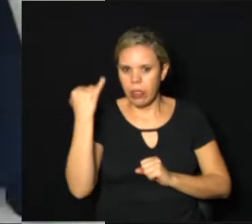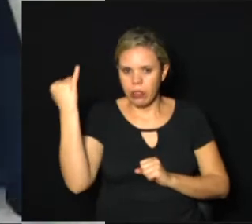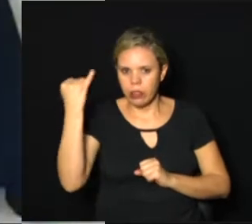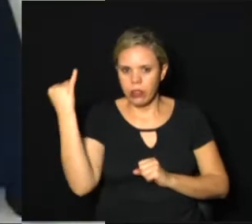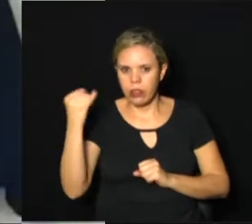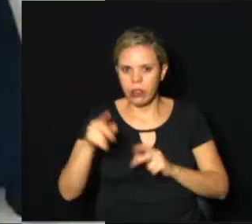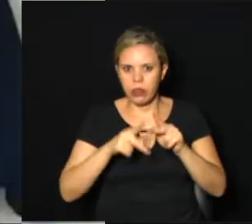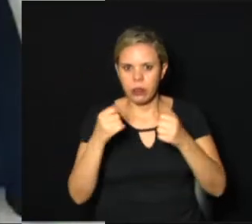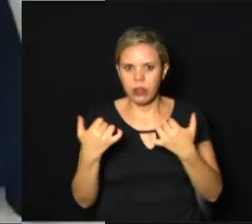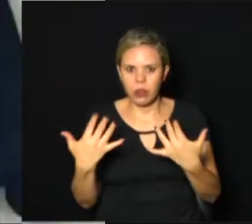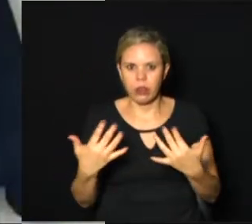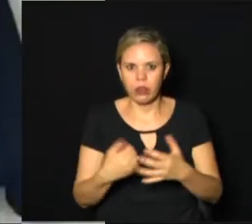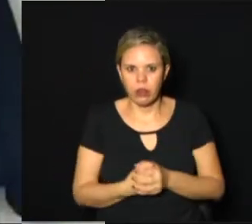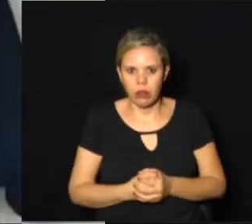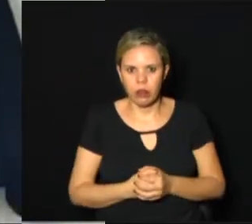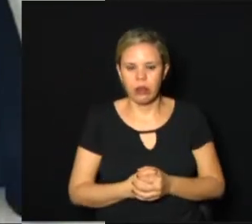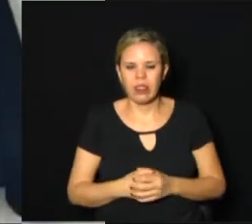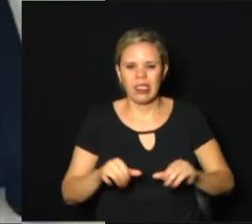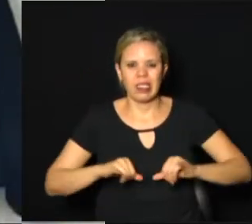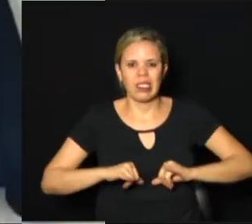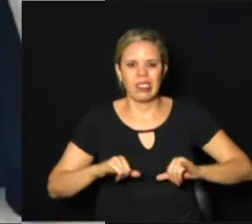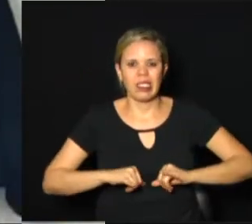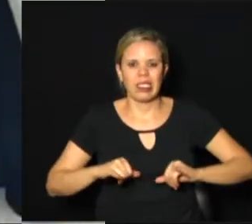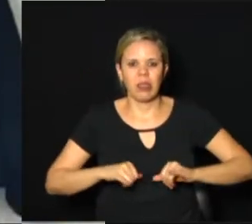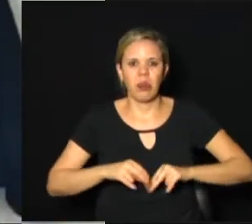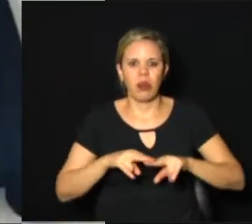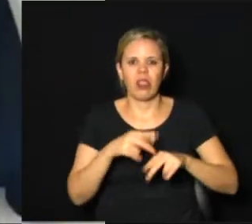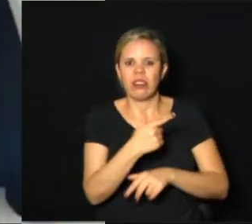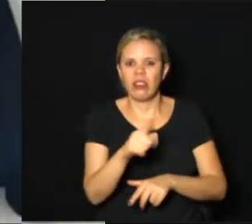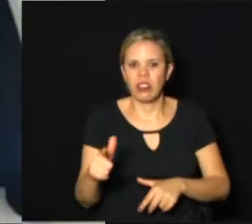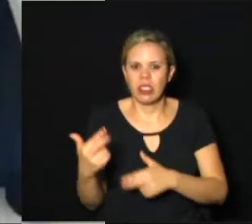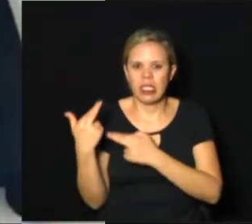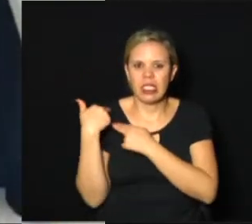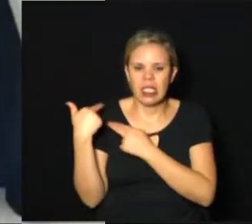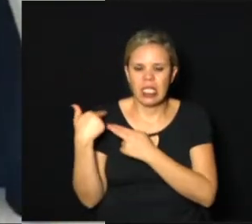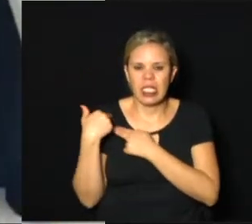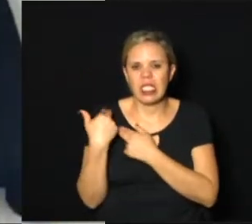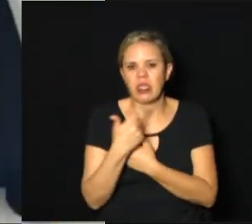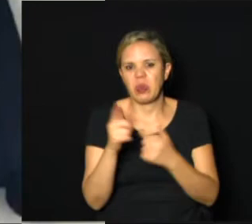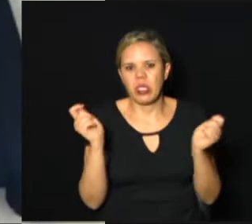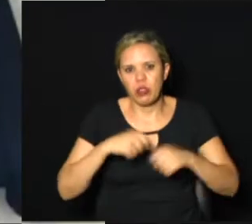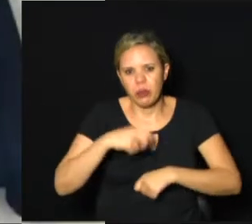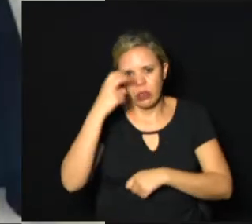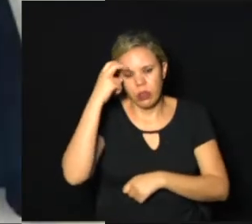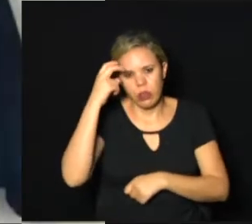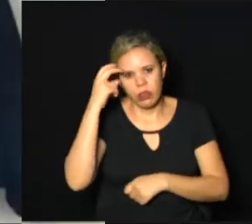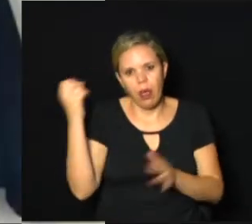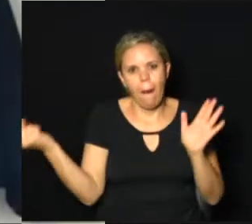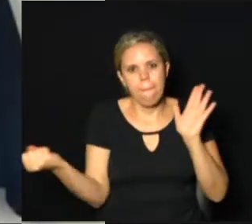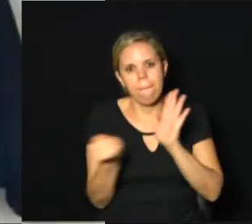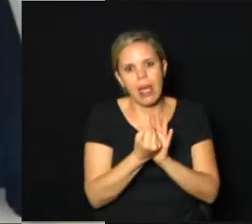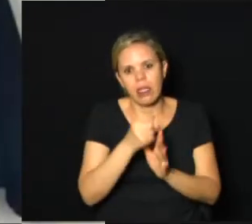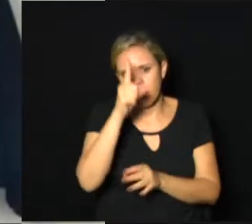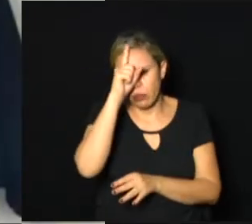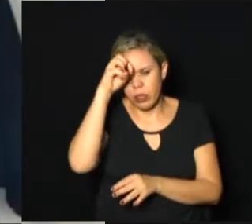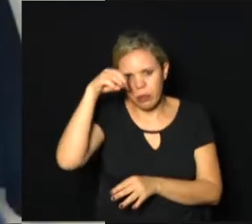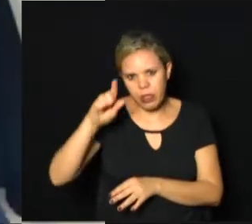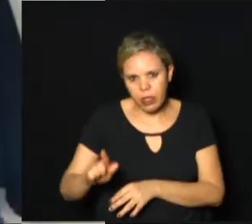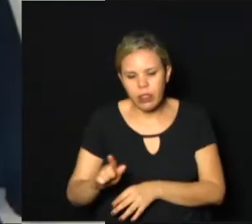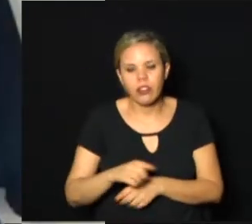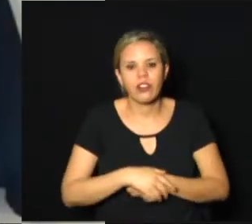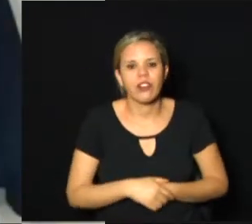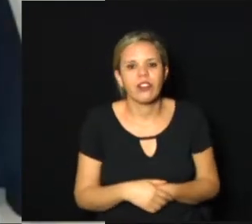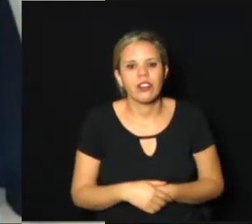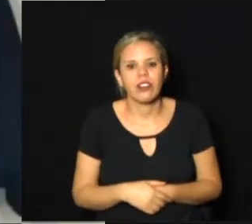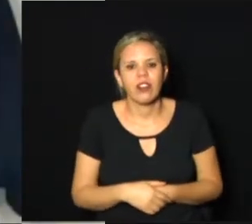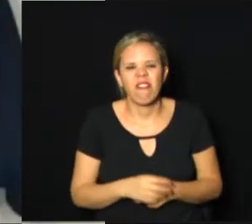importantíssimo da nossa população, seja sacrificada por causa de irresponsabilidade, de incompetência, que é a marca da Rede Mário Gatti. A Rede Mário